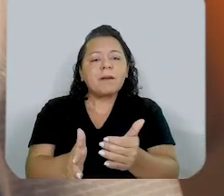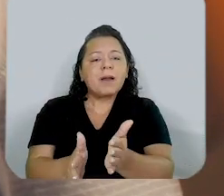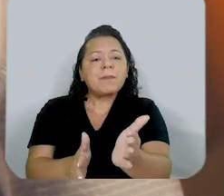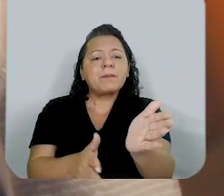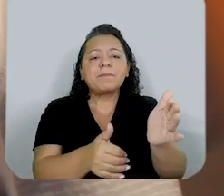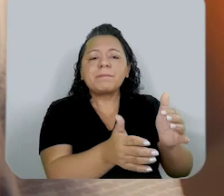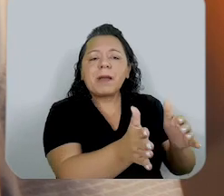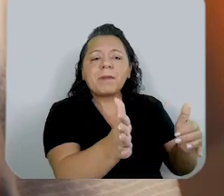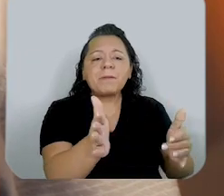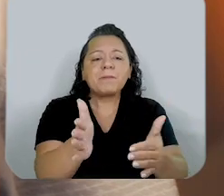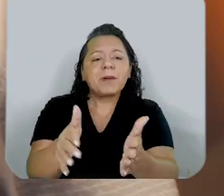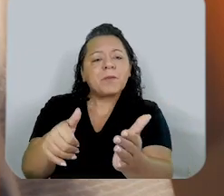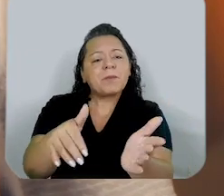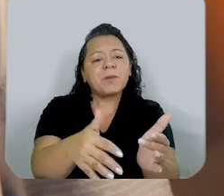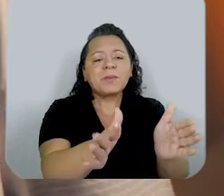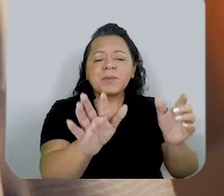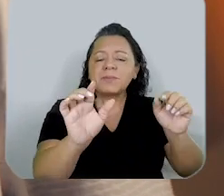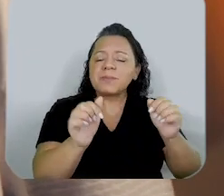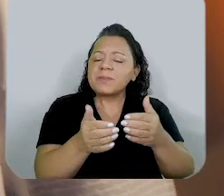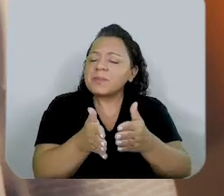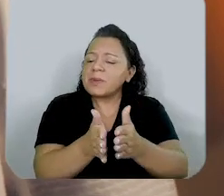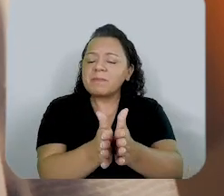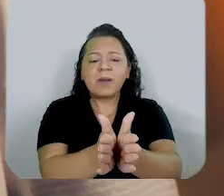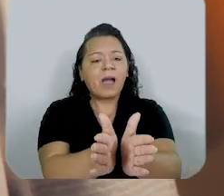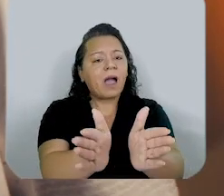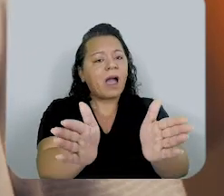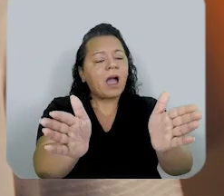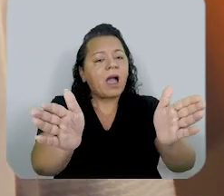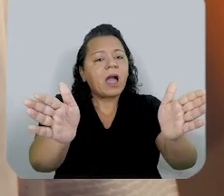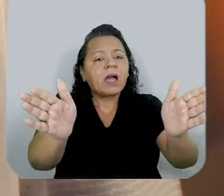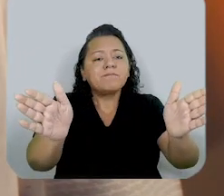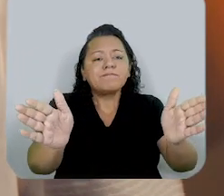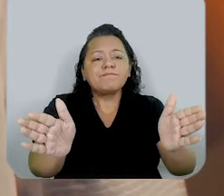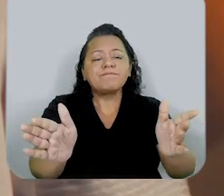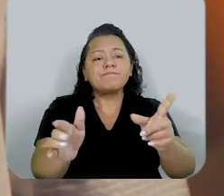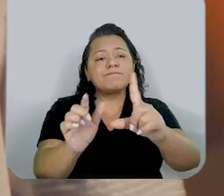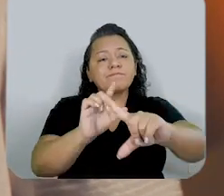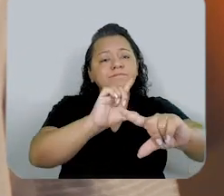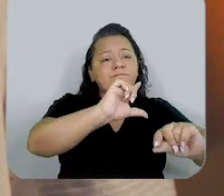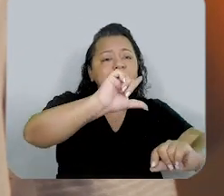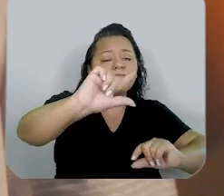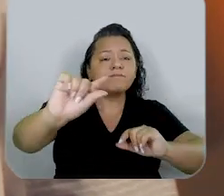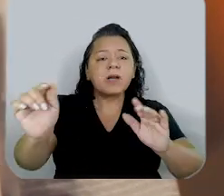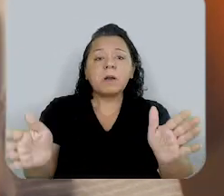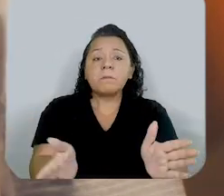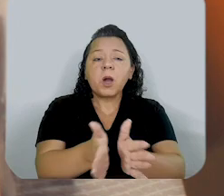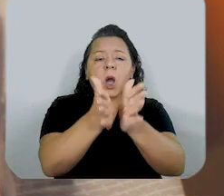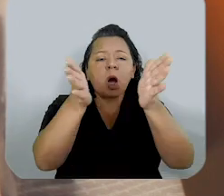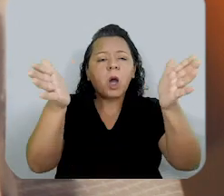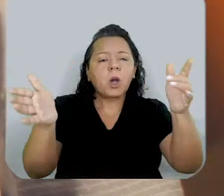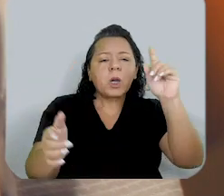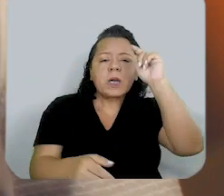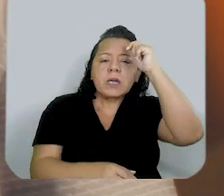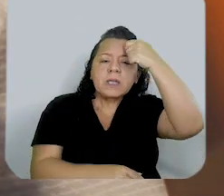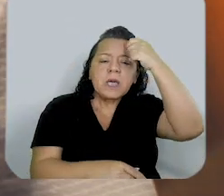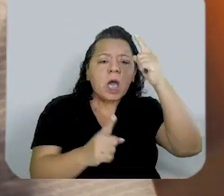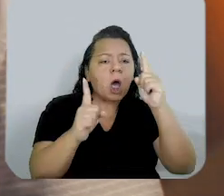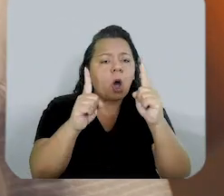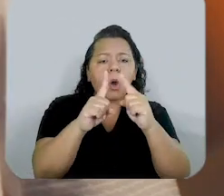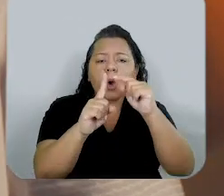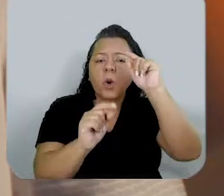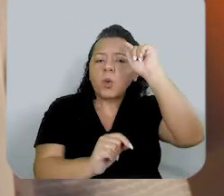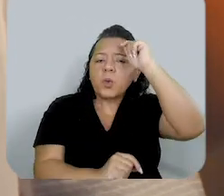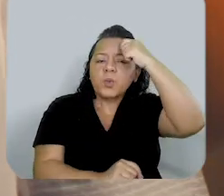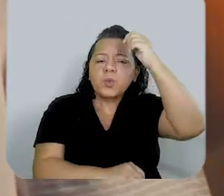peixes. Jamais se abre em peixes, abre-se em flores, pobres e negras como